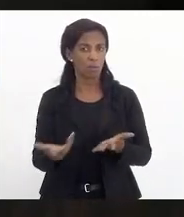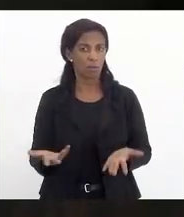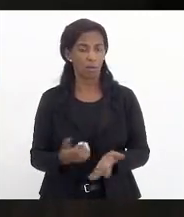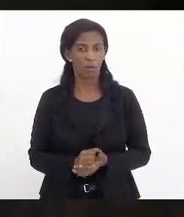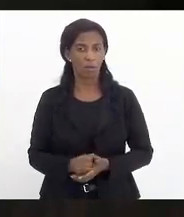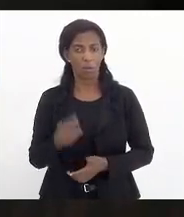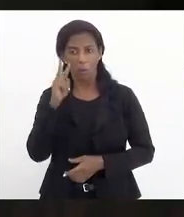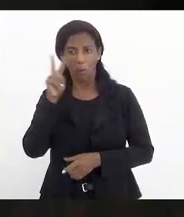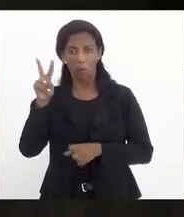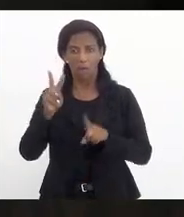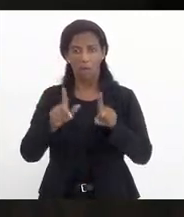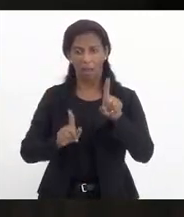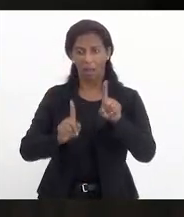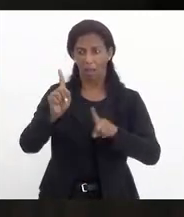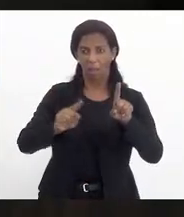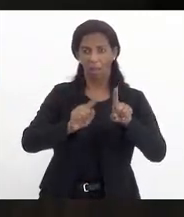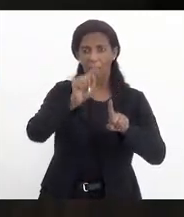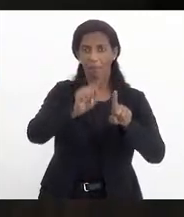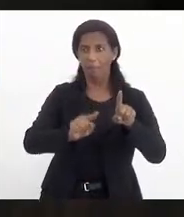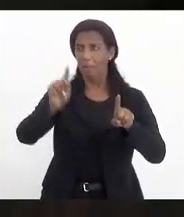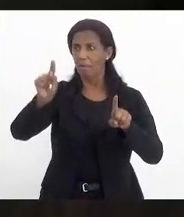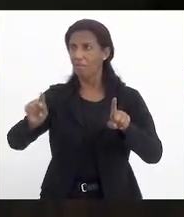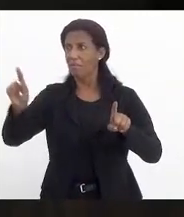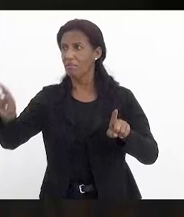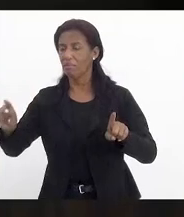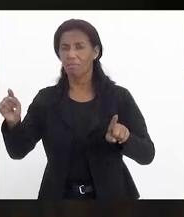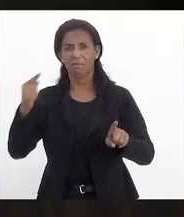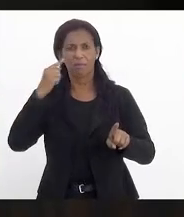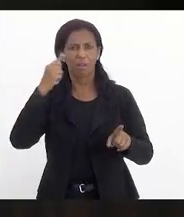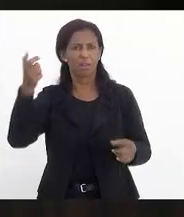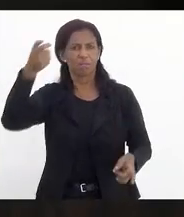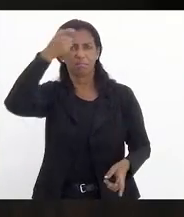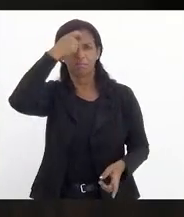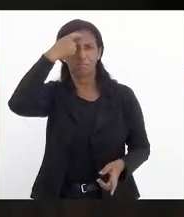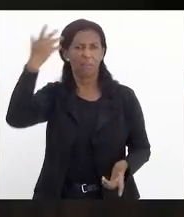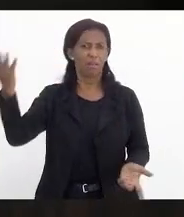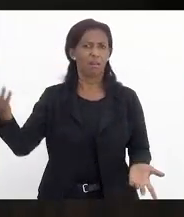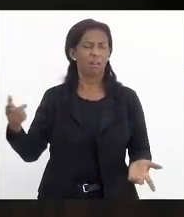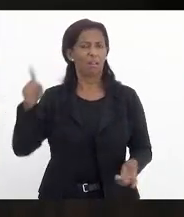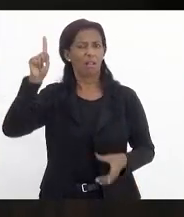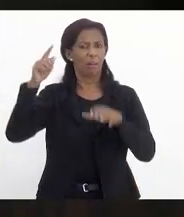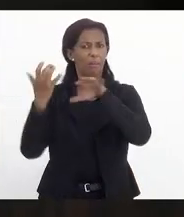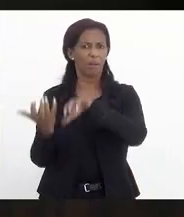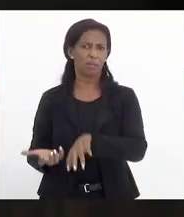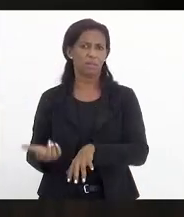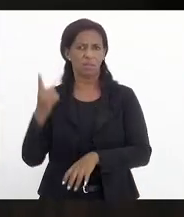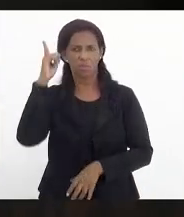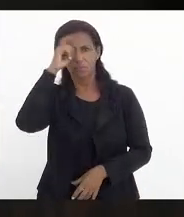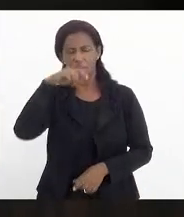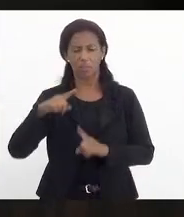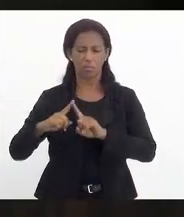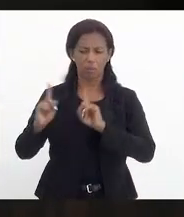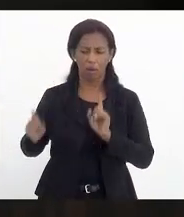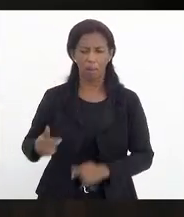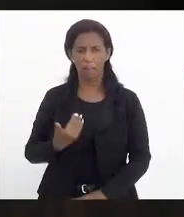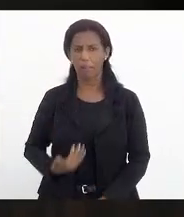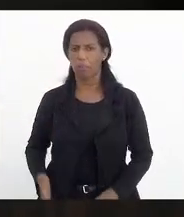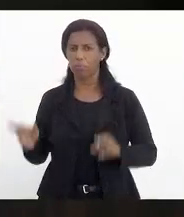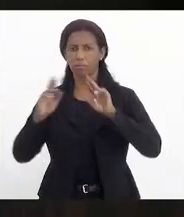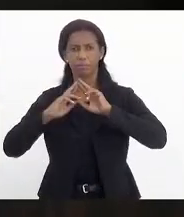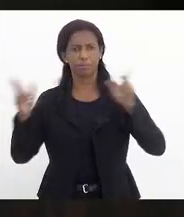planilha e administrar por planilha só na cabeça de Brasília, porque o serviço público é outro